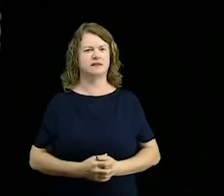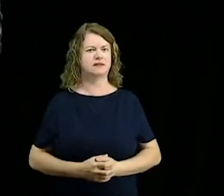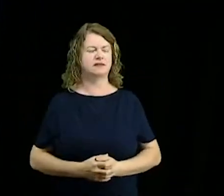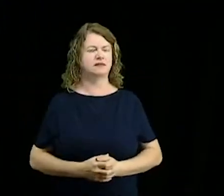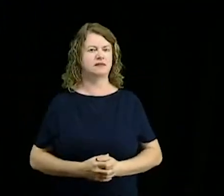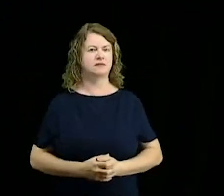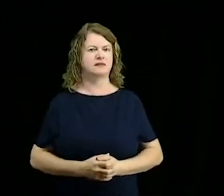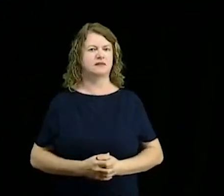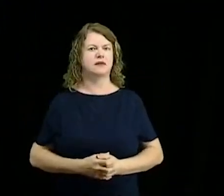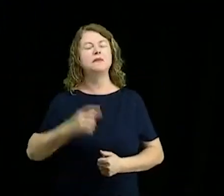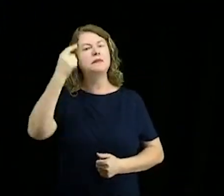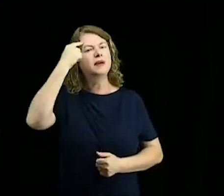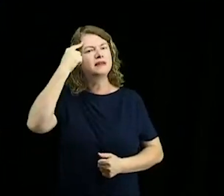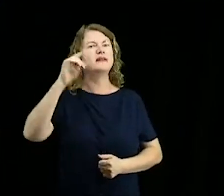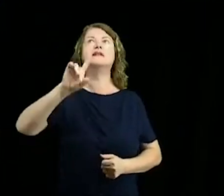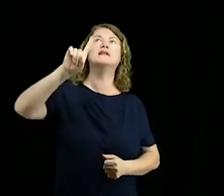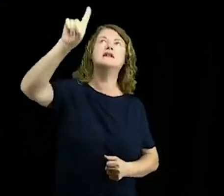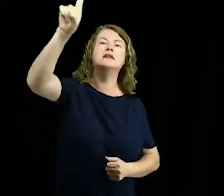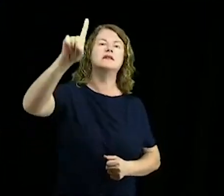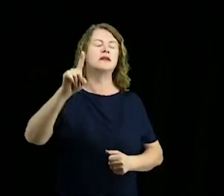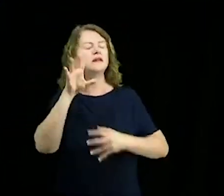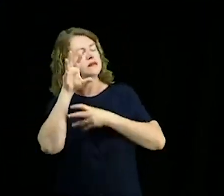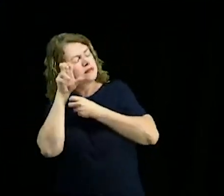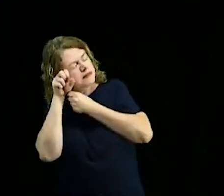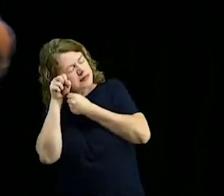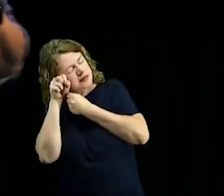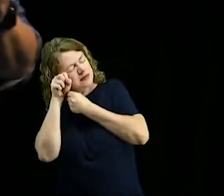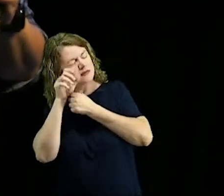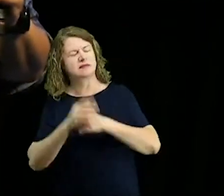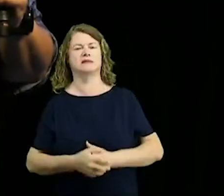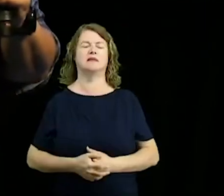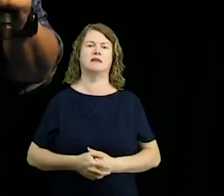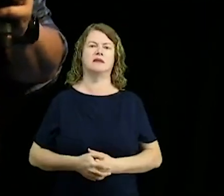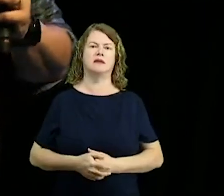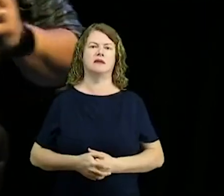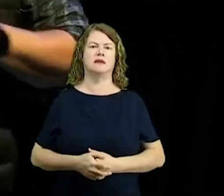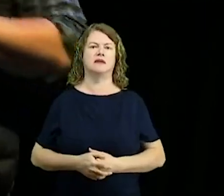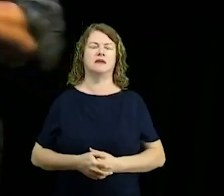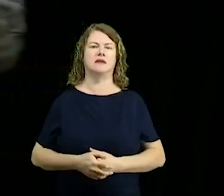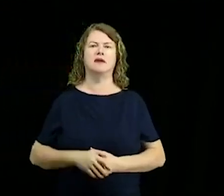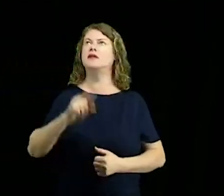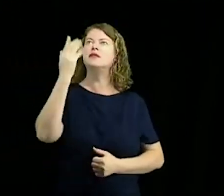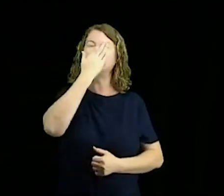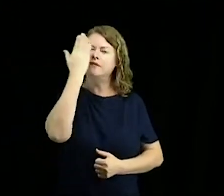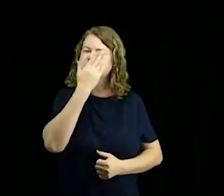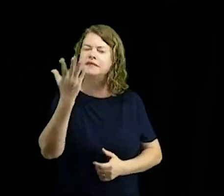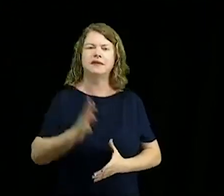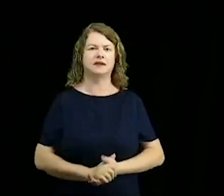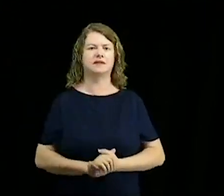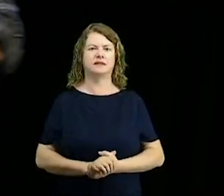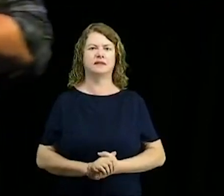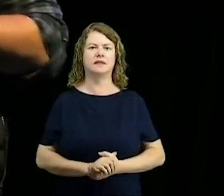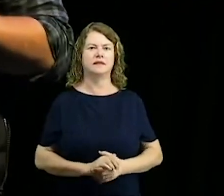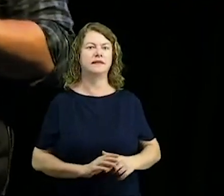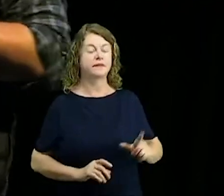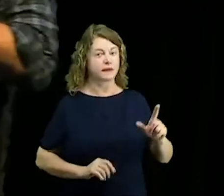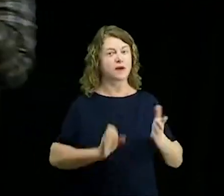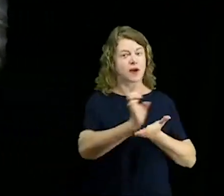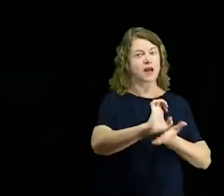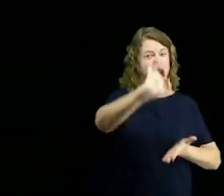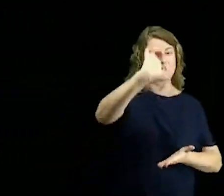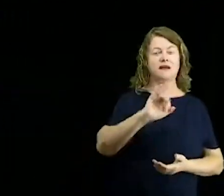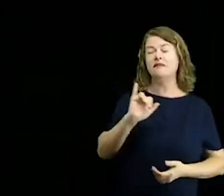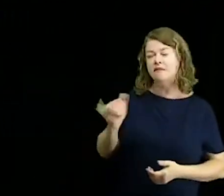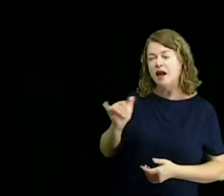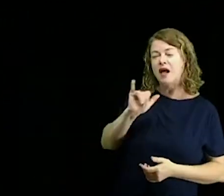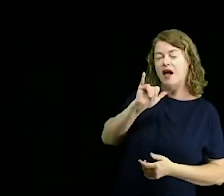Deus está dormindo. Tem gente que acha que Deus é pego de surpresa. Então ele está zombando deles. Por quê? Porque aquele Deus é